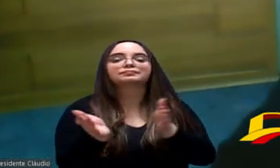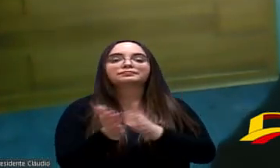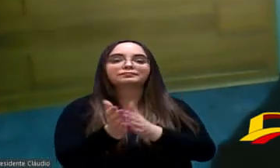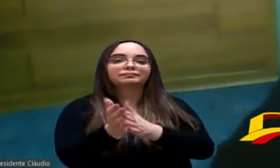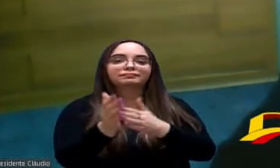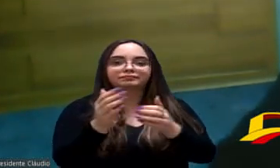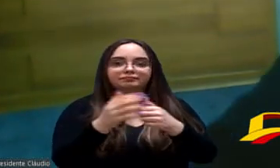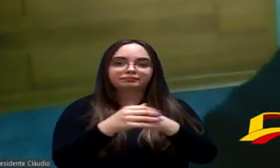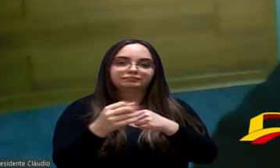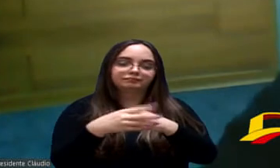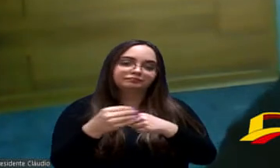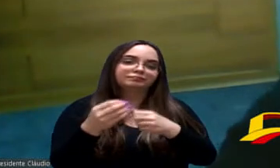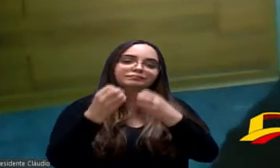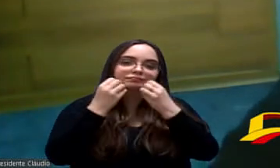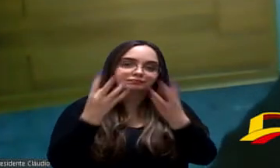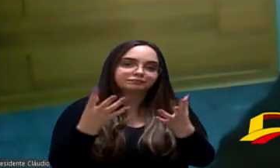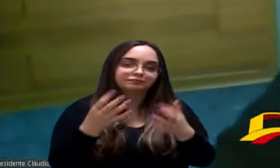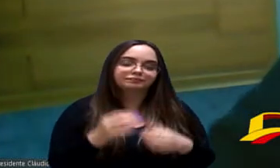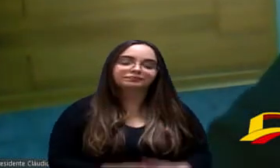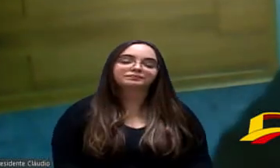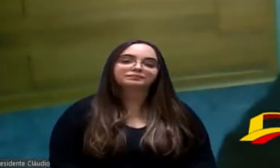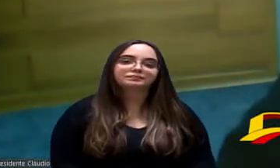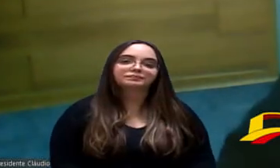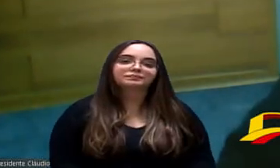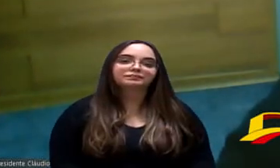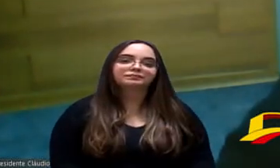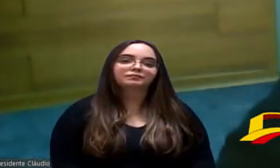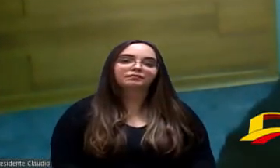vereador Rodrigo Treviso, pela moção. Próximo, só uma